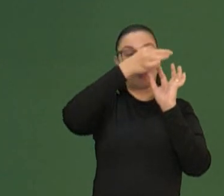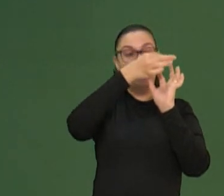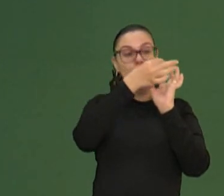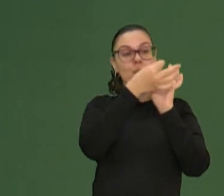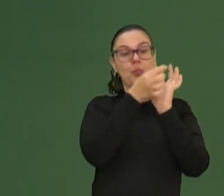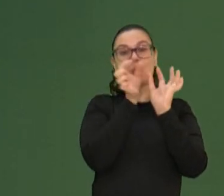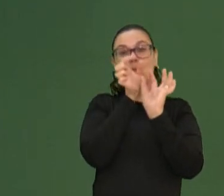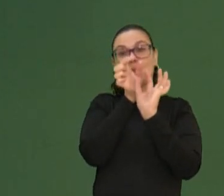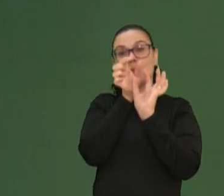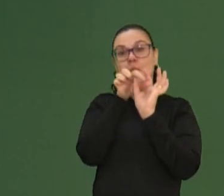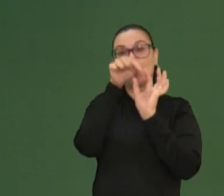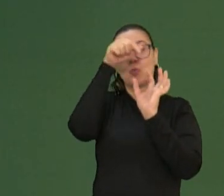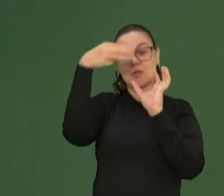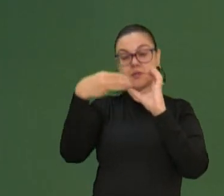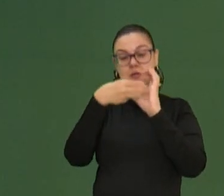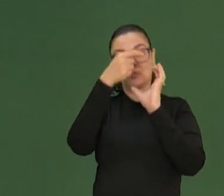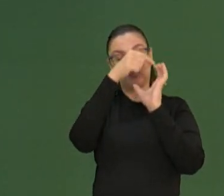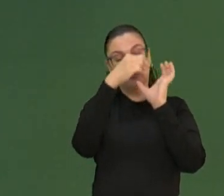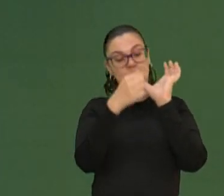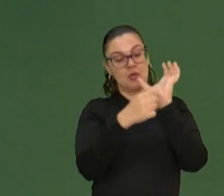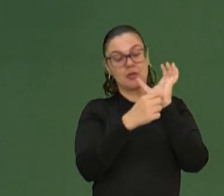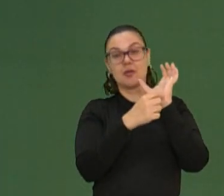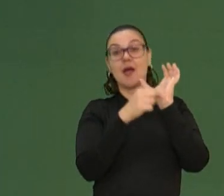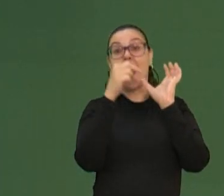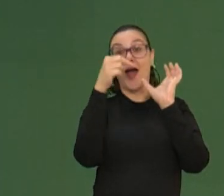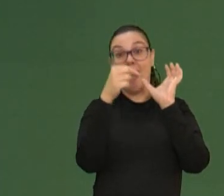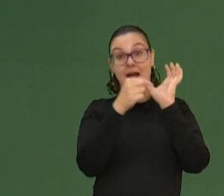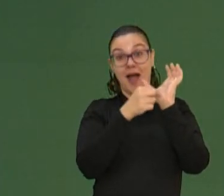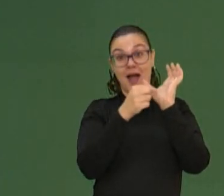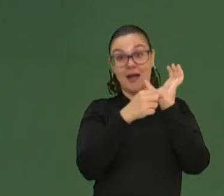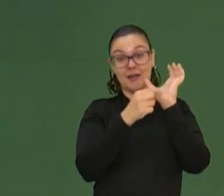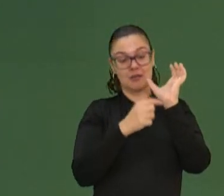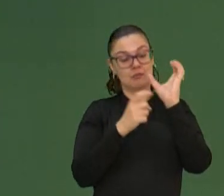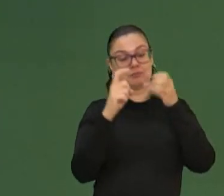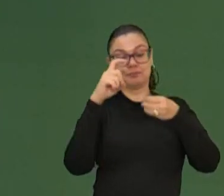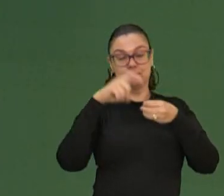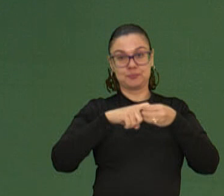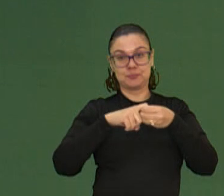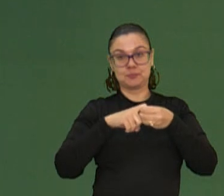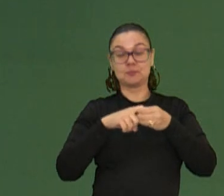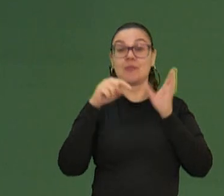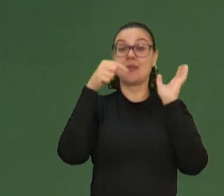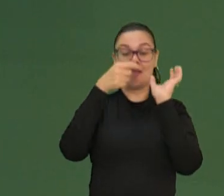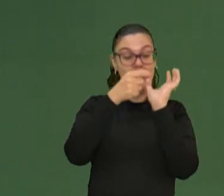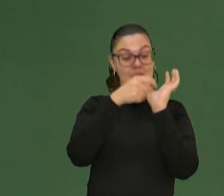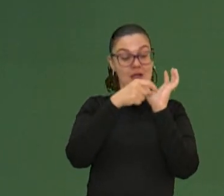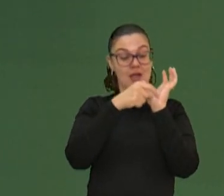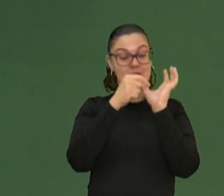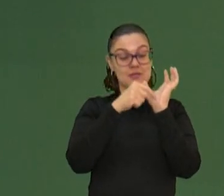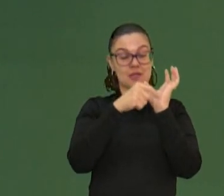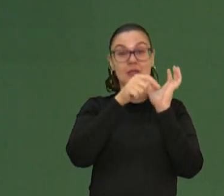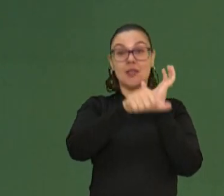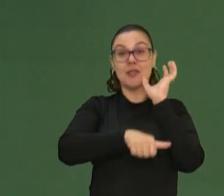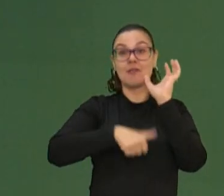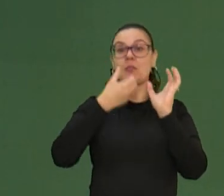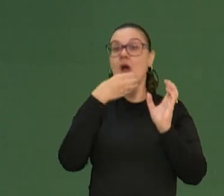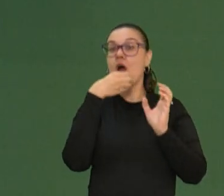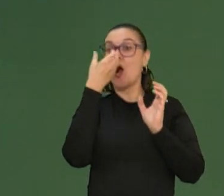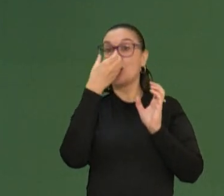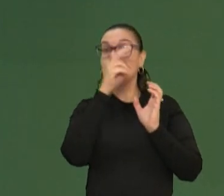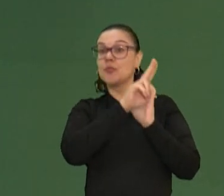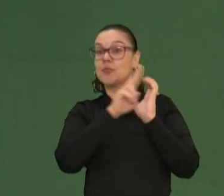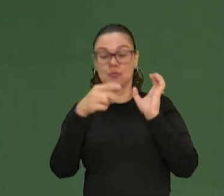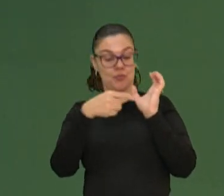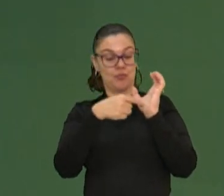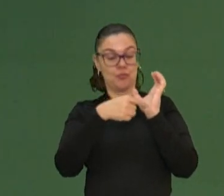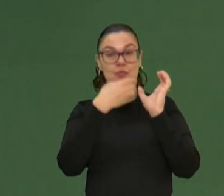descem por esse tubo, chegam lá no ovário. Lá no ovário tem a fecundação. E é esse ovário que vai virar o fruto, e